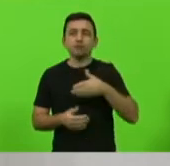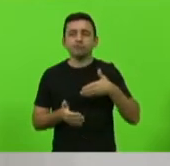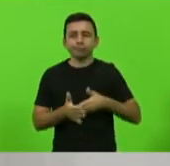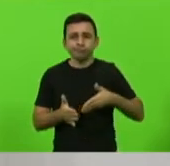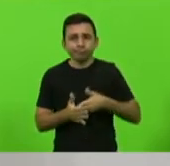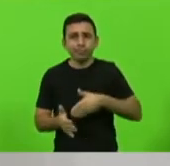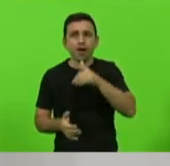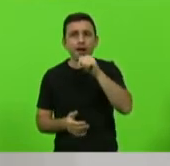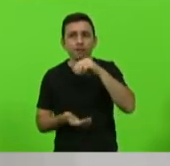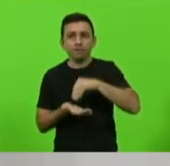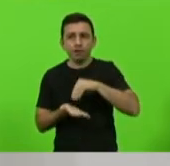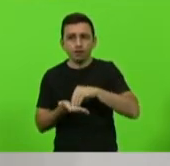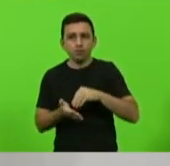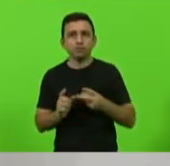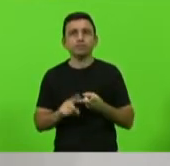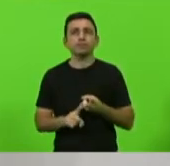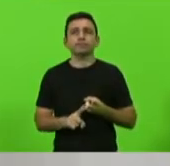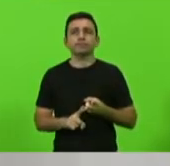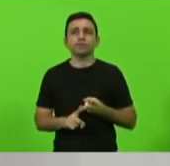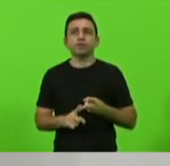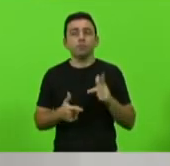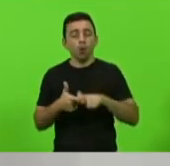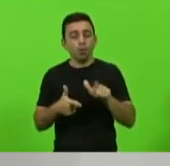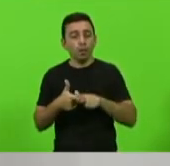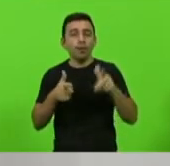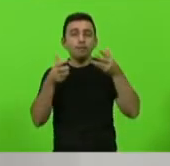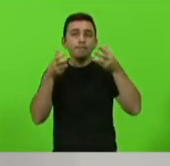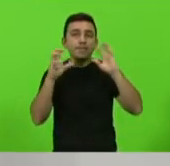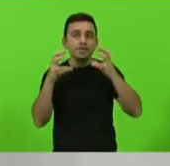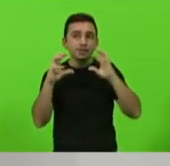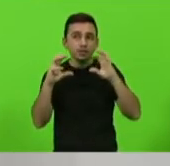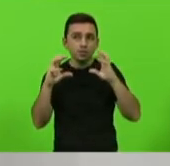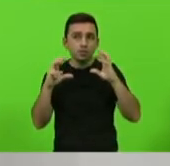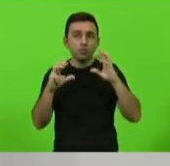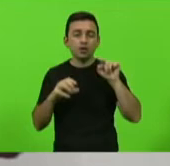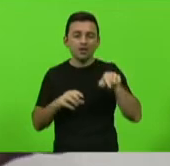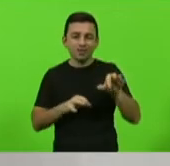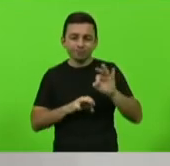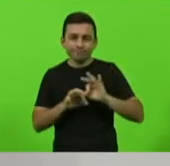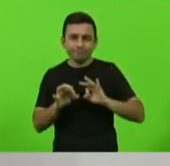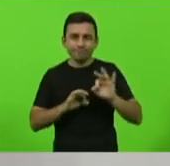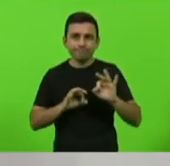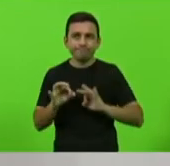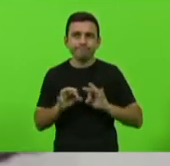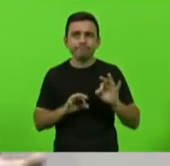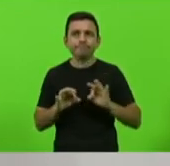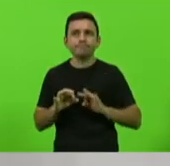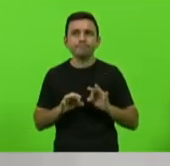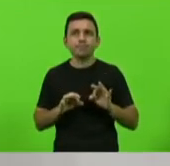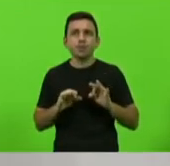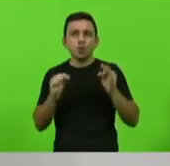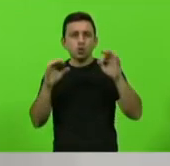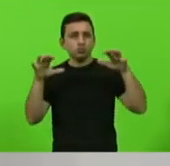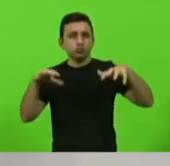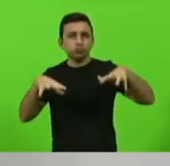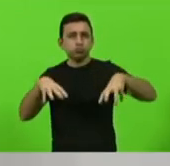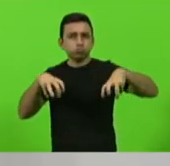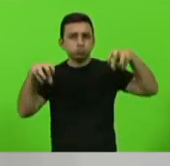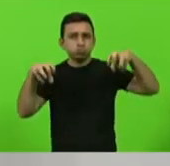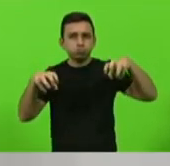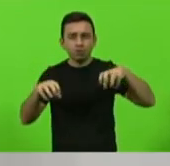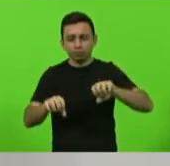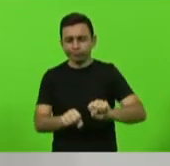água, o problema que o milho que ele produziu, a seca, a estiagem,